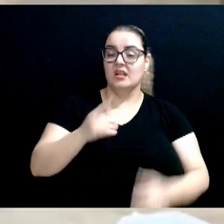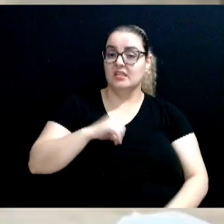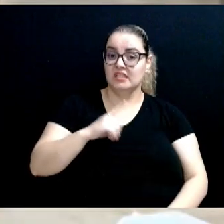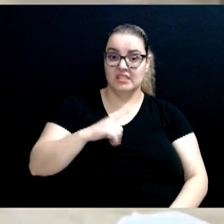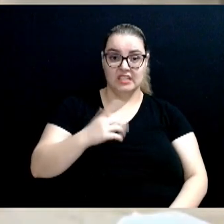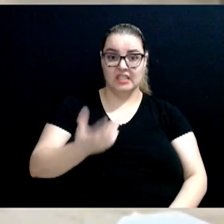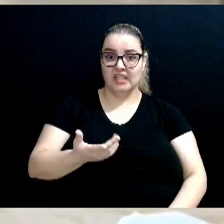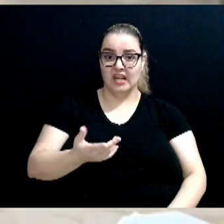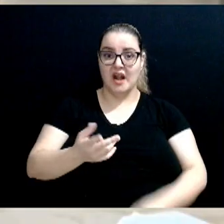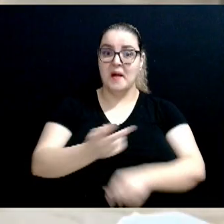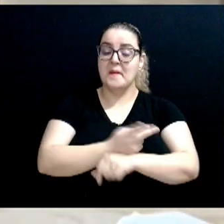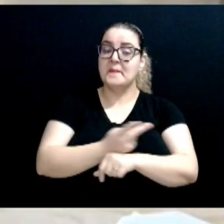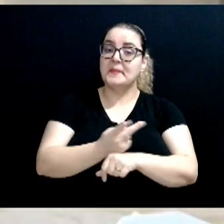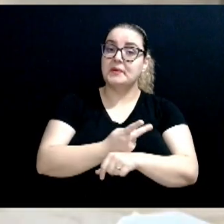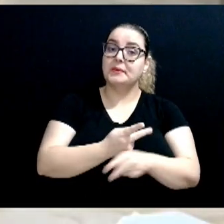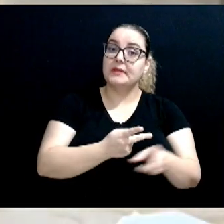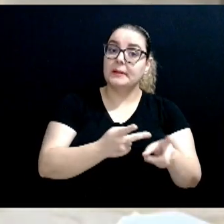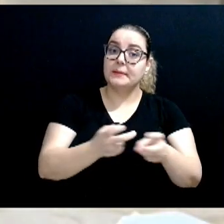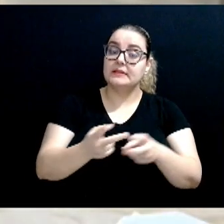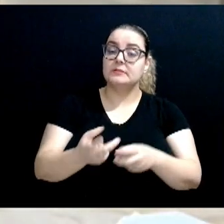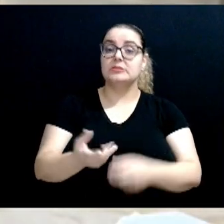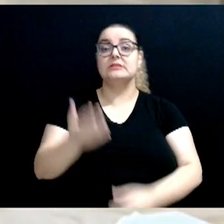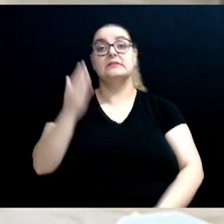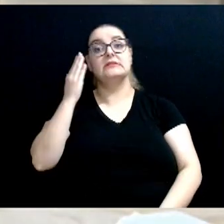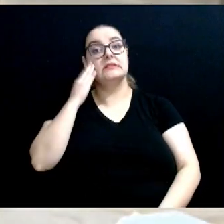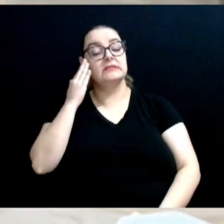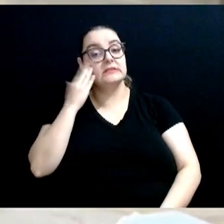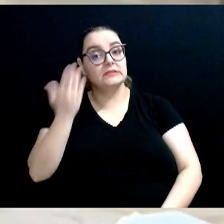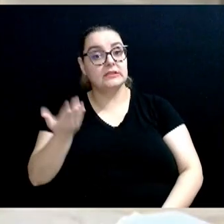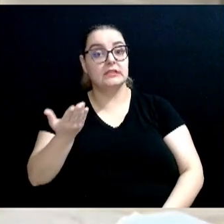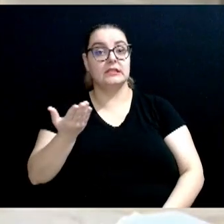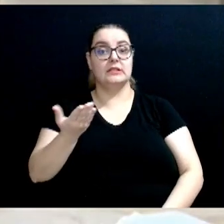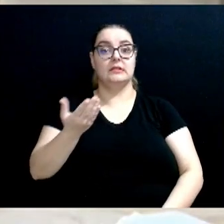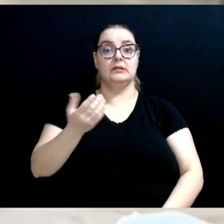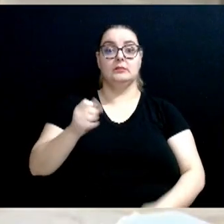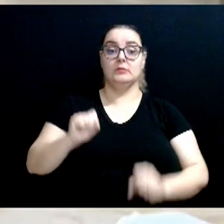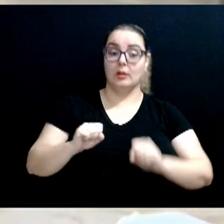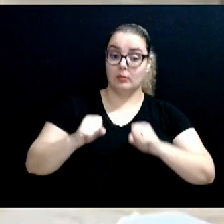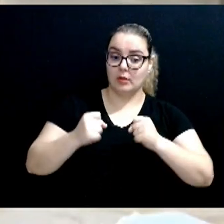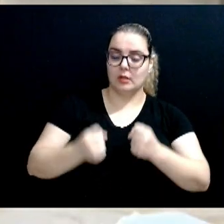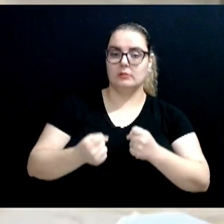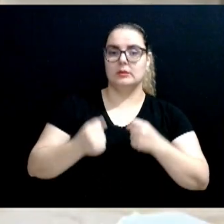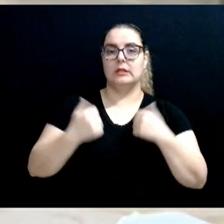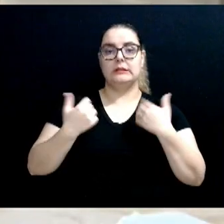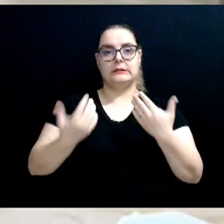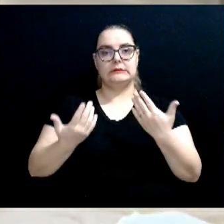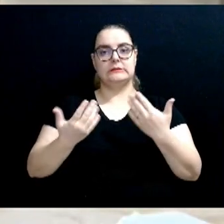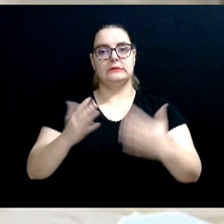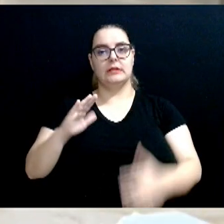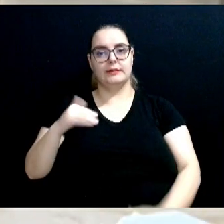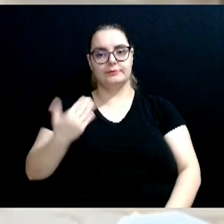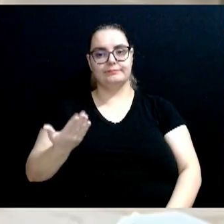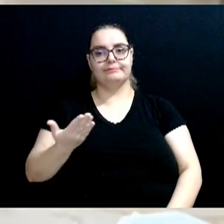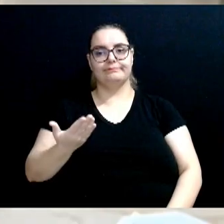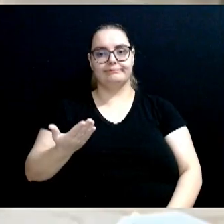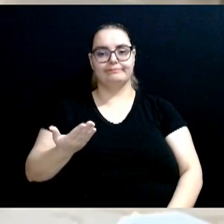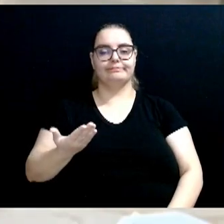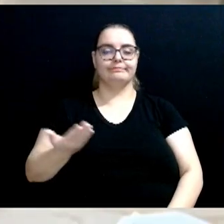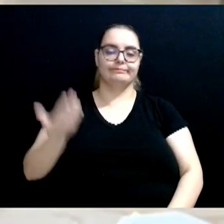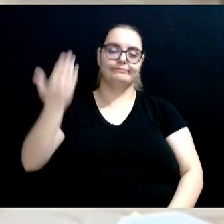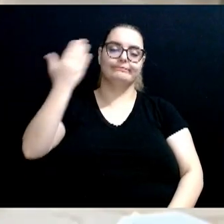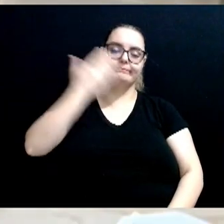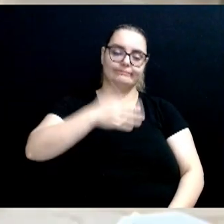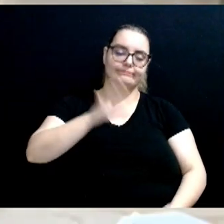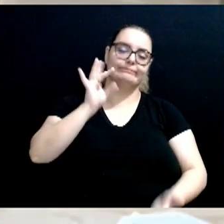procurar olhar para o que de bom poderia ser feito, e aí quando vem a constatação dessa realidade, isso já